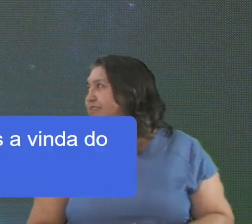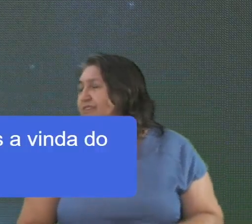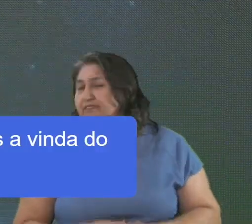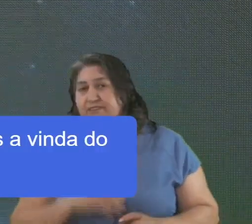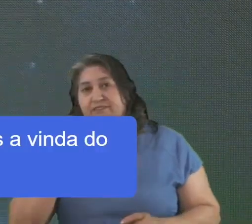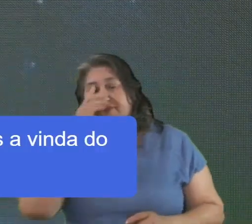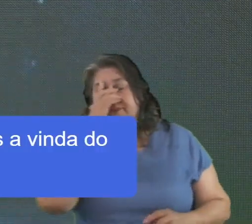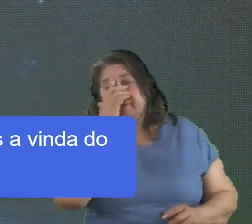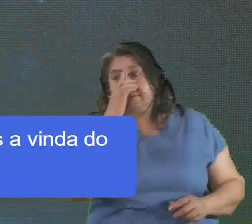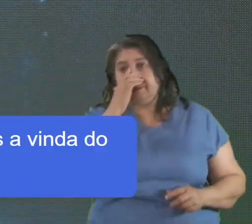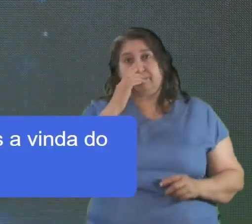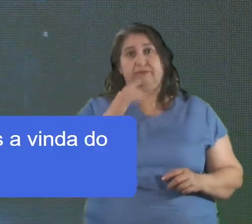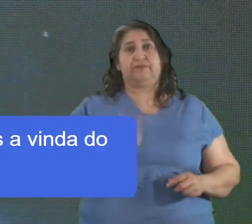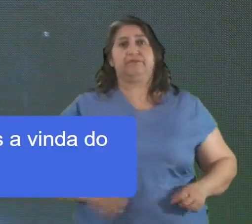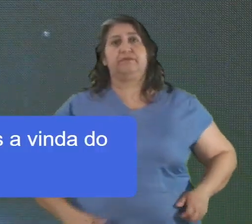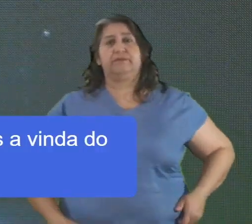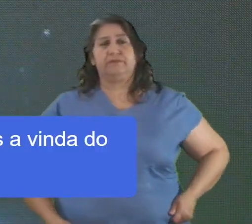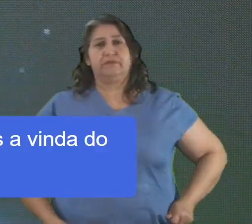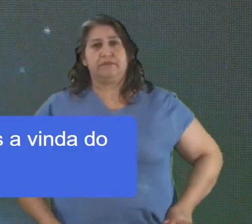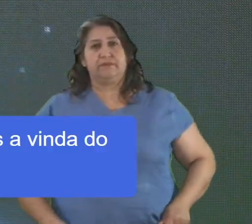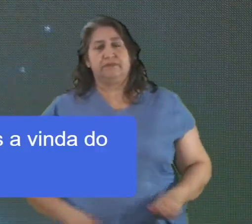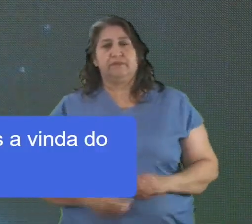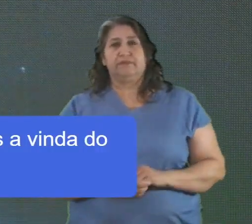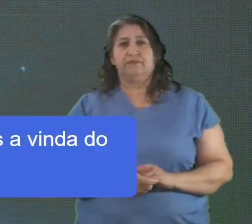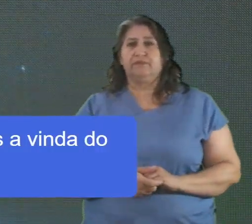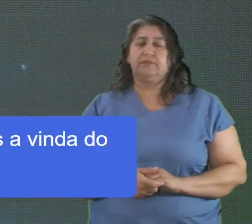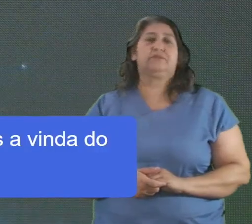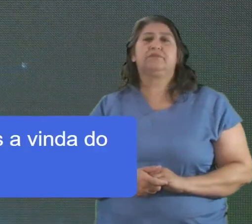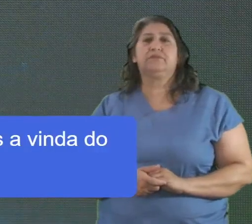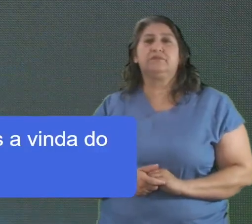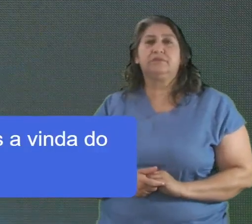A palavra do Senhor diz assim: